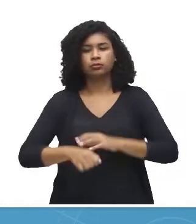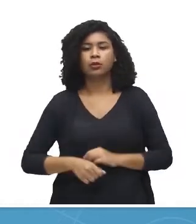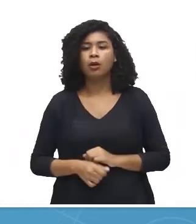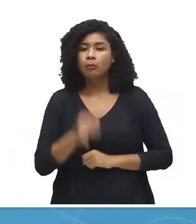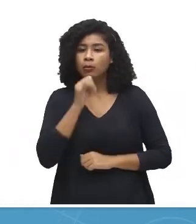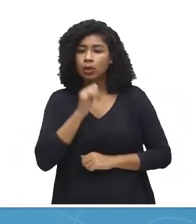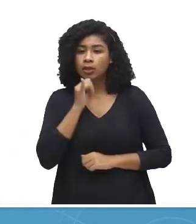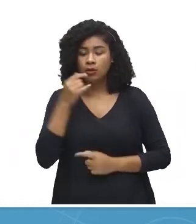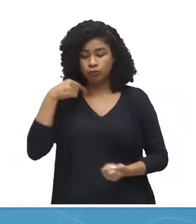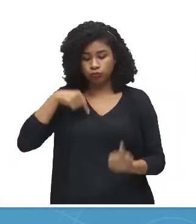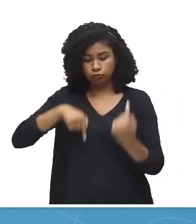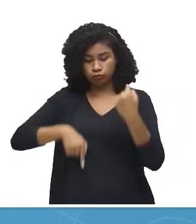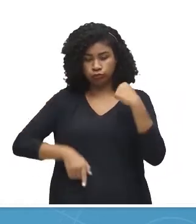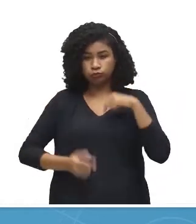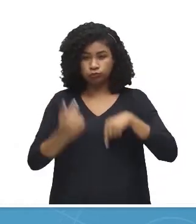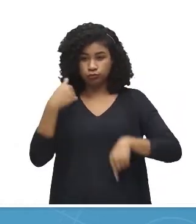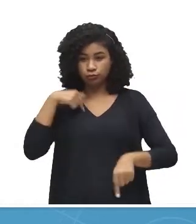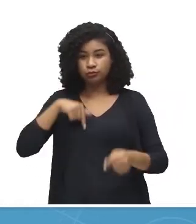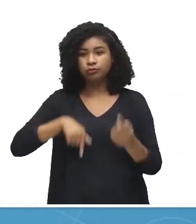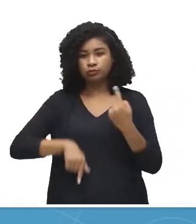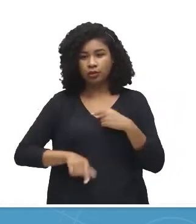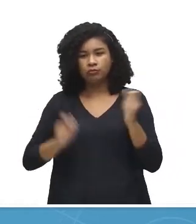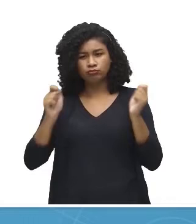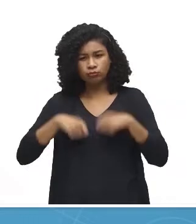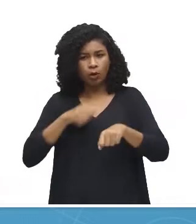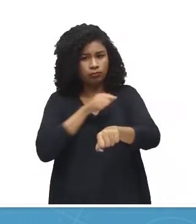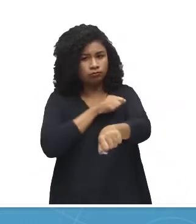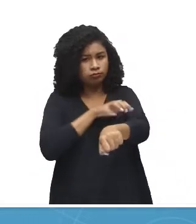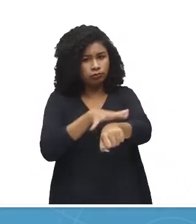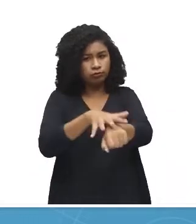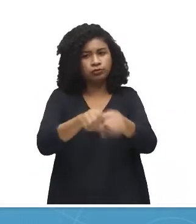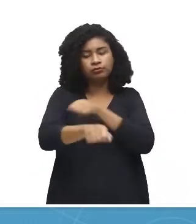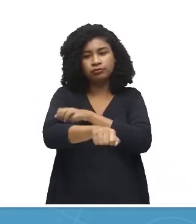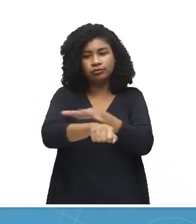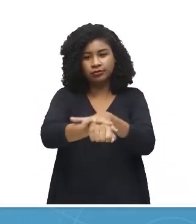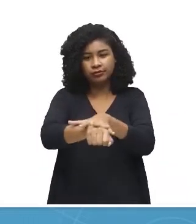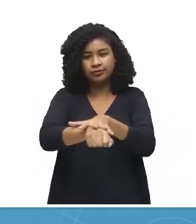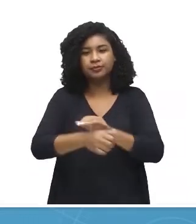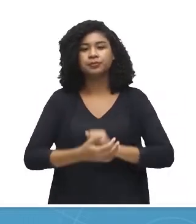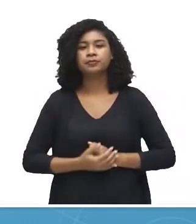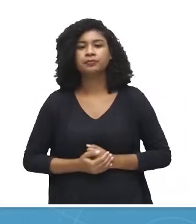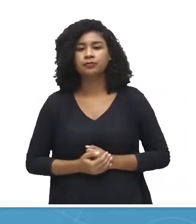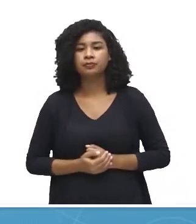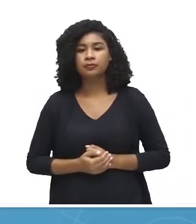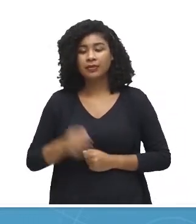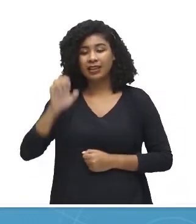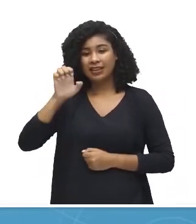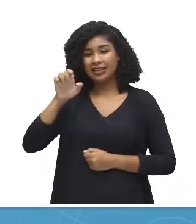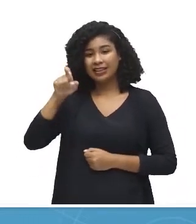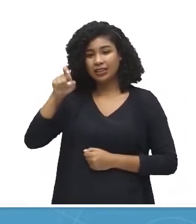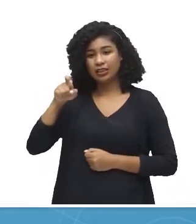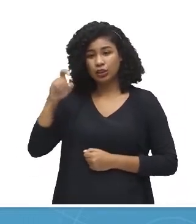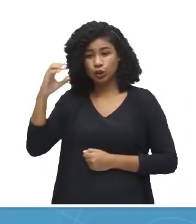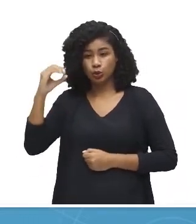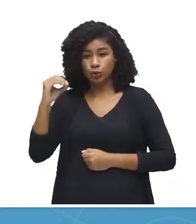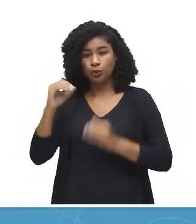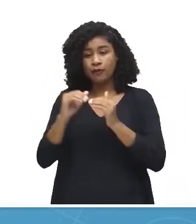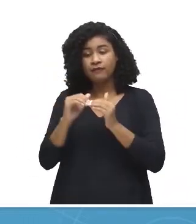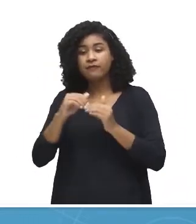são secretados para o sangue. As glândulas exócrinas, exo quer dizer